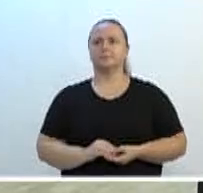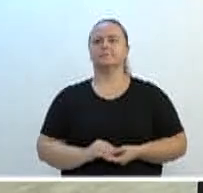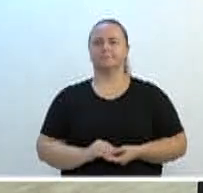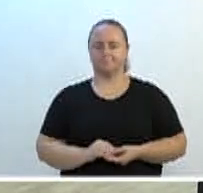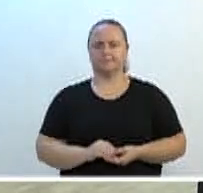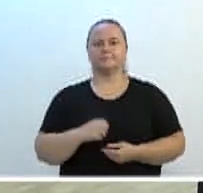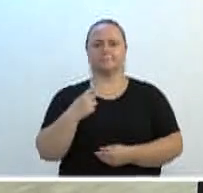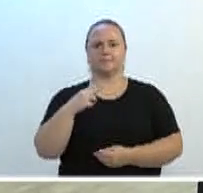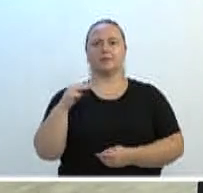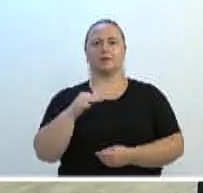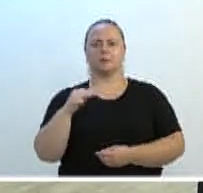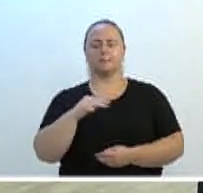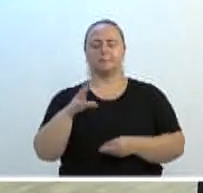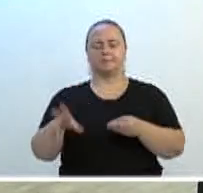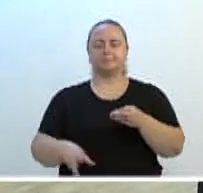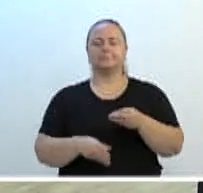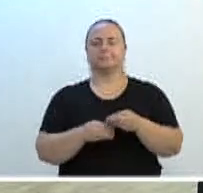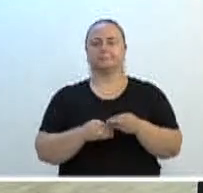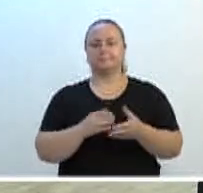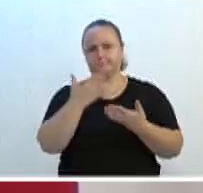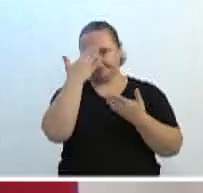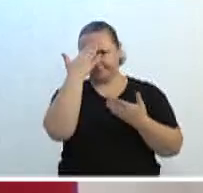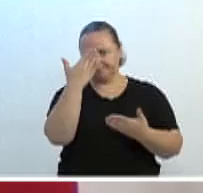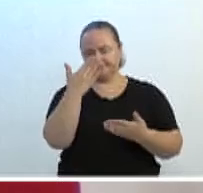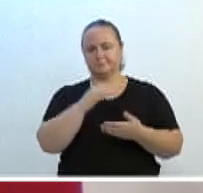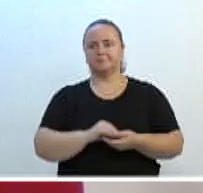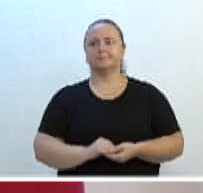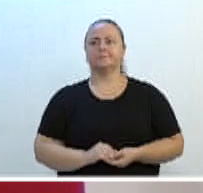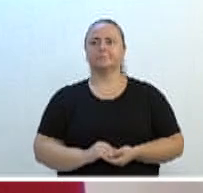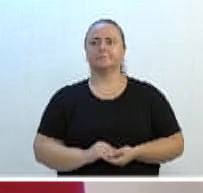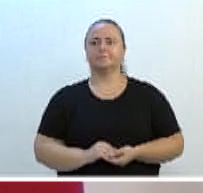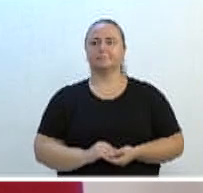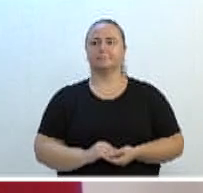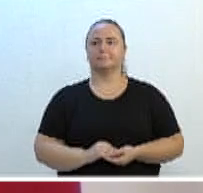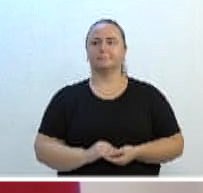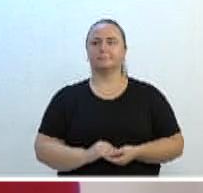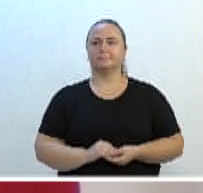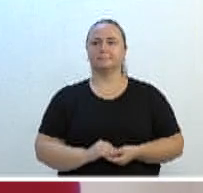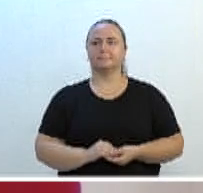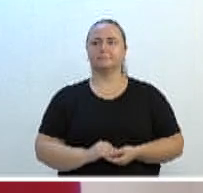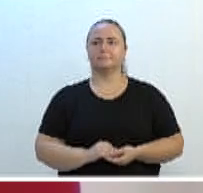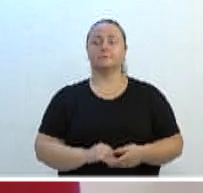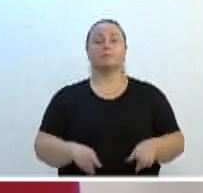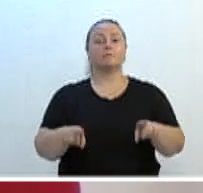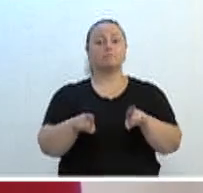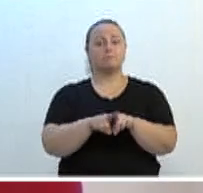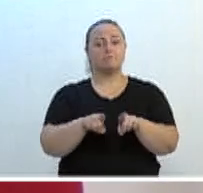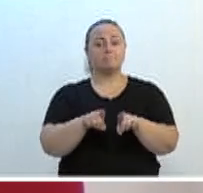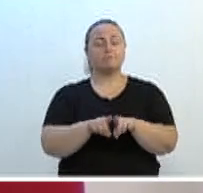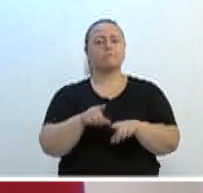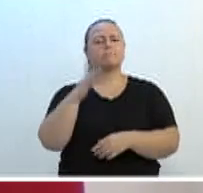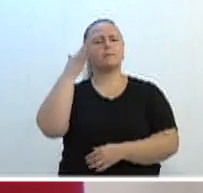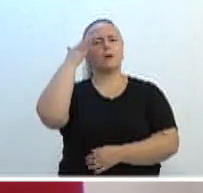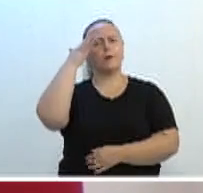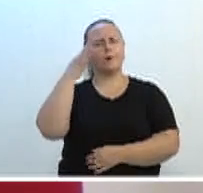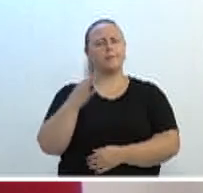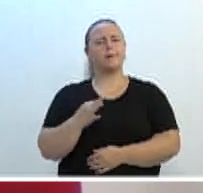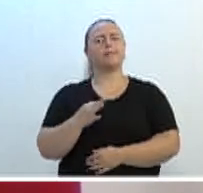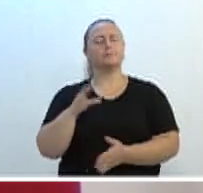2 minutos concedido, vereador Jovino. Obrigado. Além disso, nós entendemos que é importante